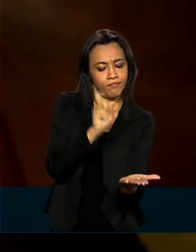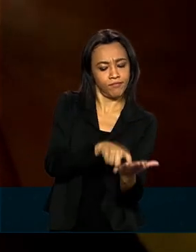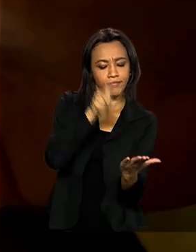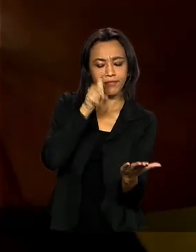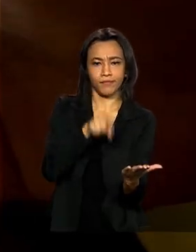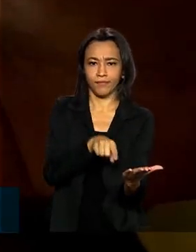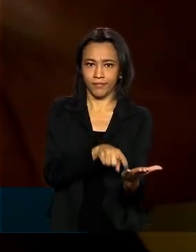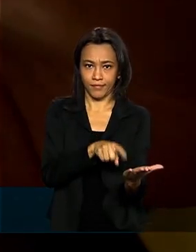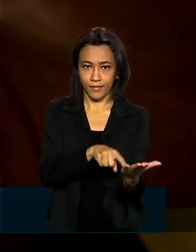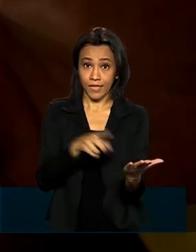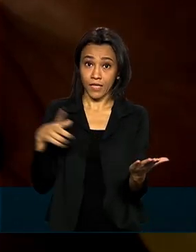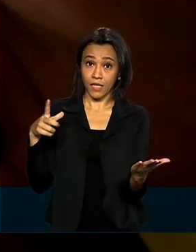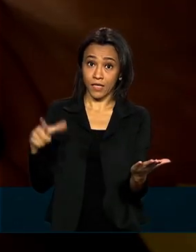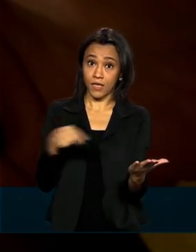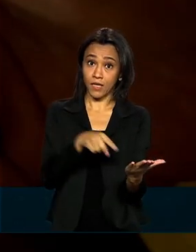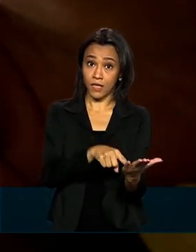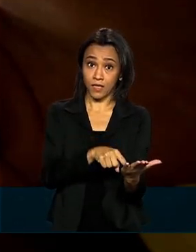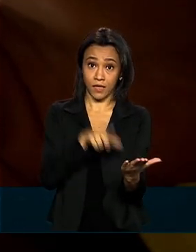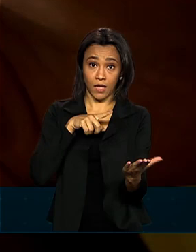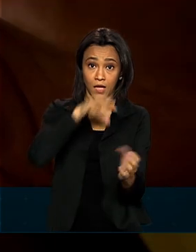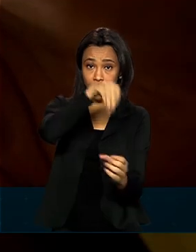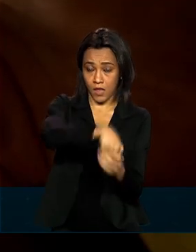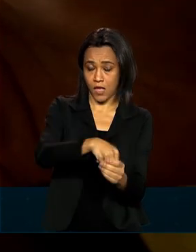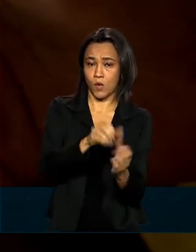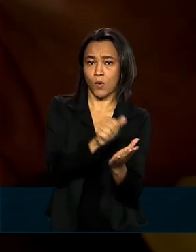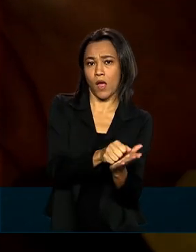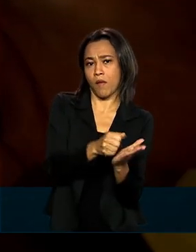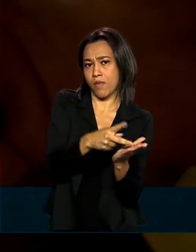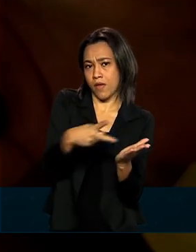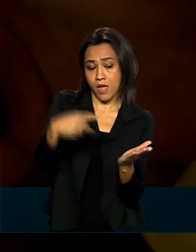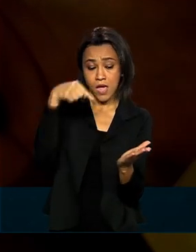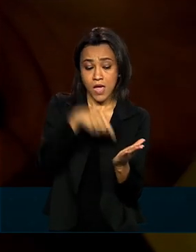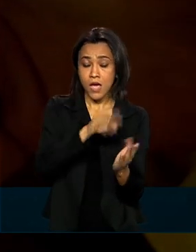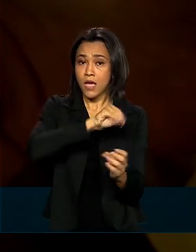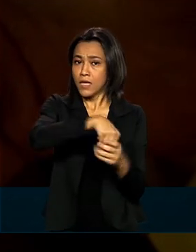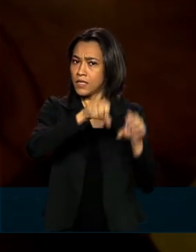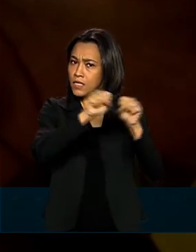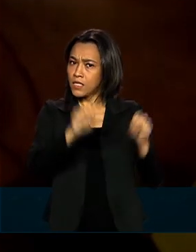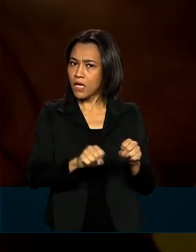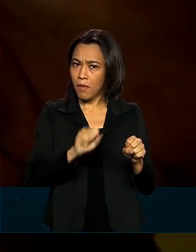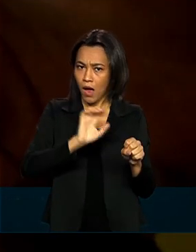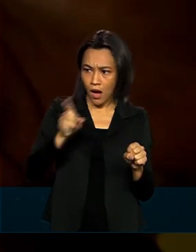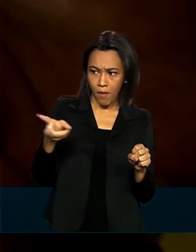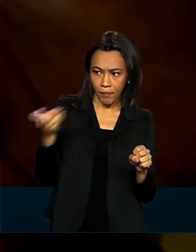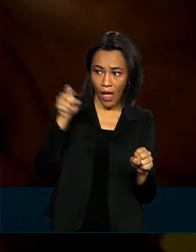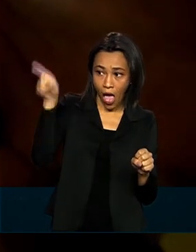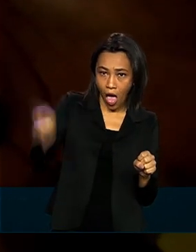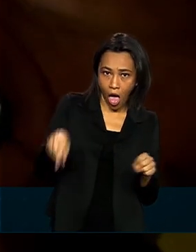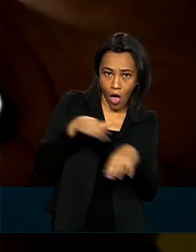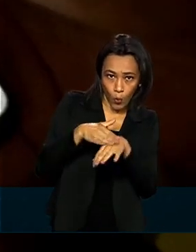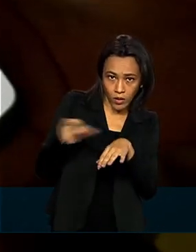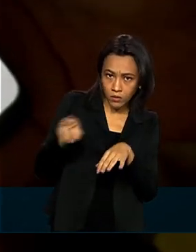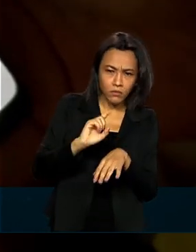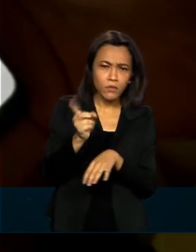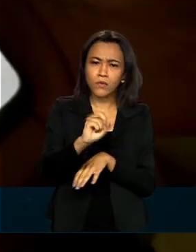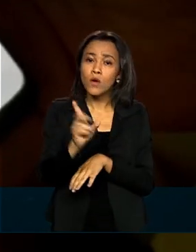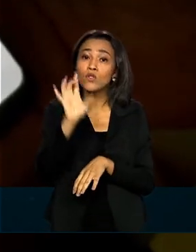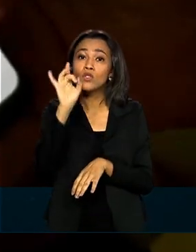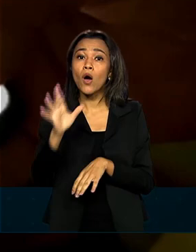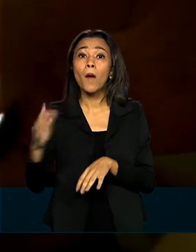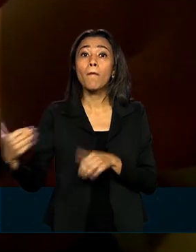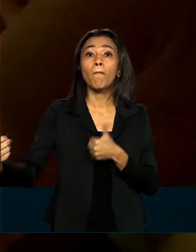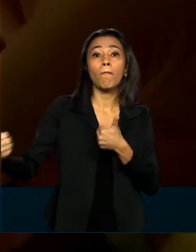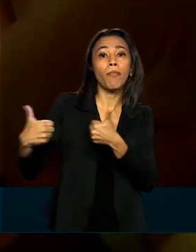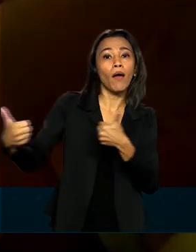exposição nas configurações do aplicativo. O sistema não identifica o doente, apenas avisa da proximidade de